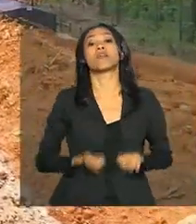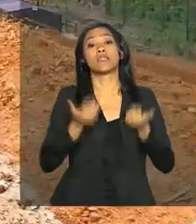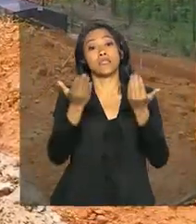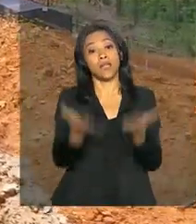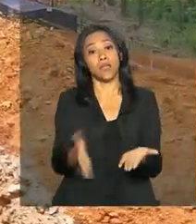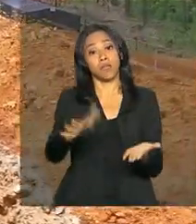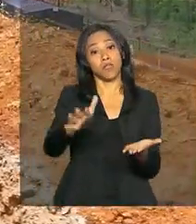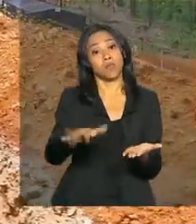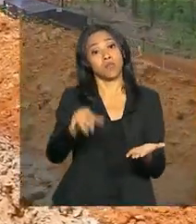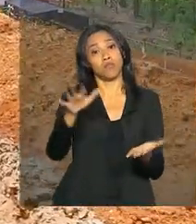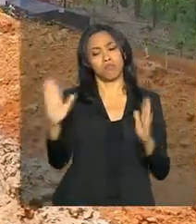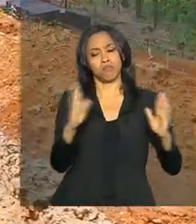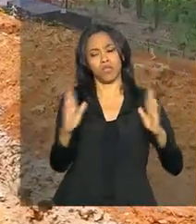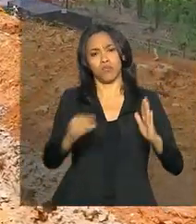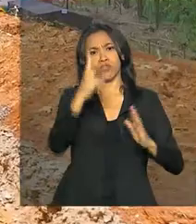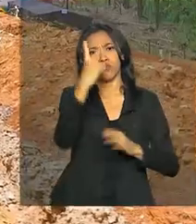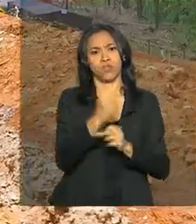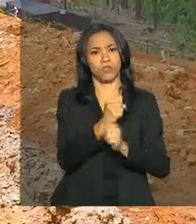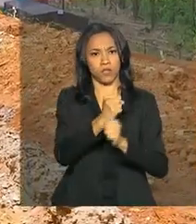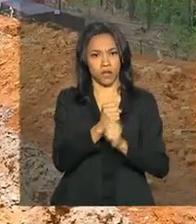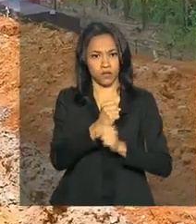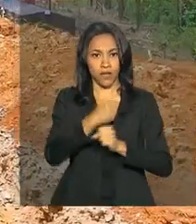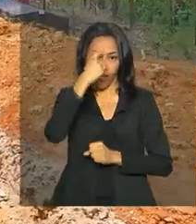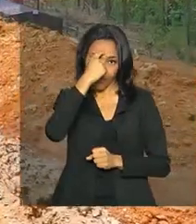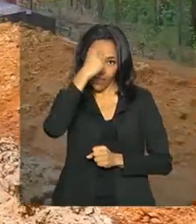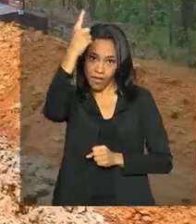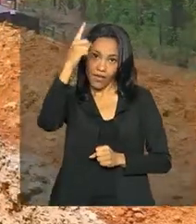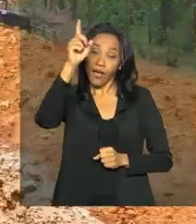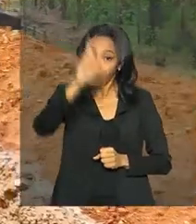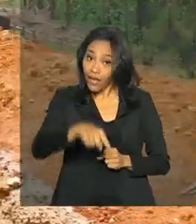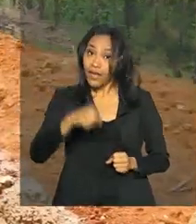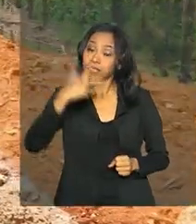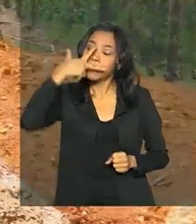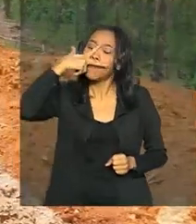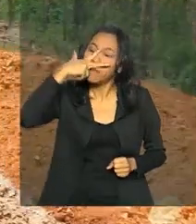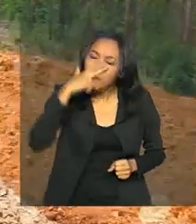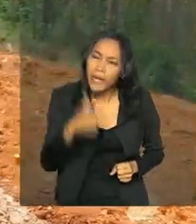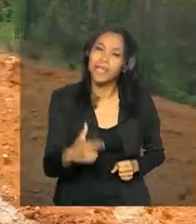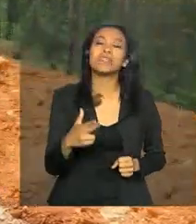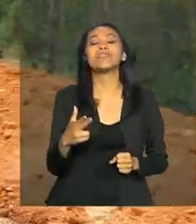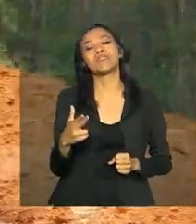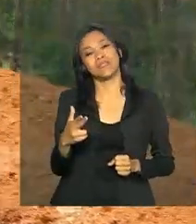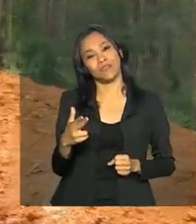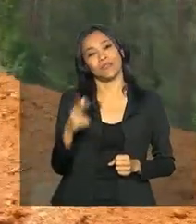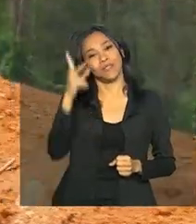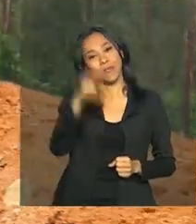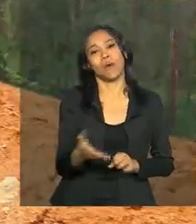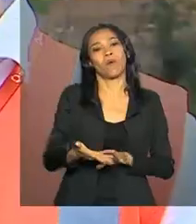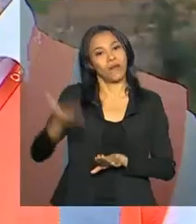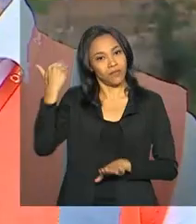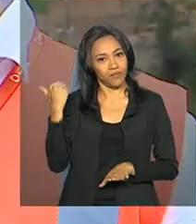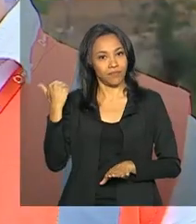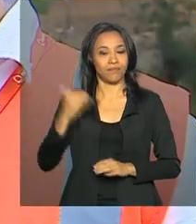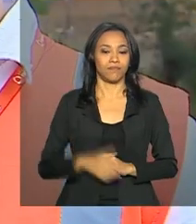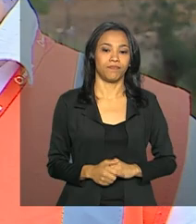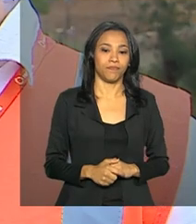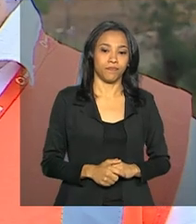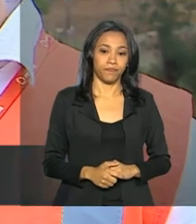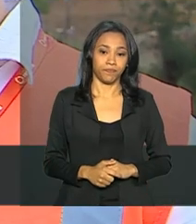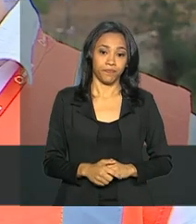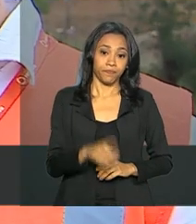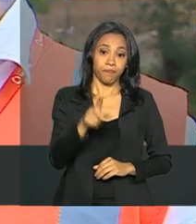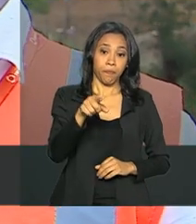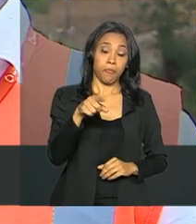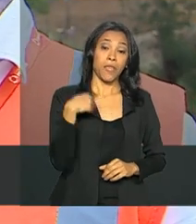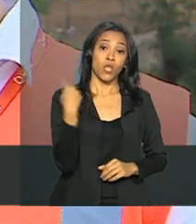menos 2 anos. A ideia é que tudo seja o mais parecido possível com o que era antes. A gente